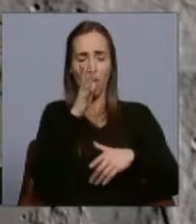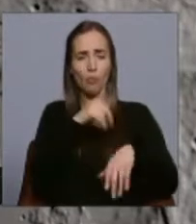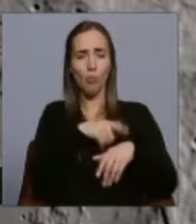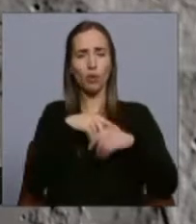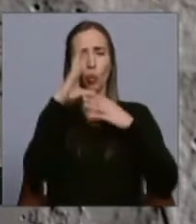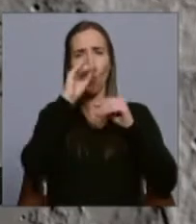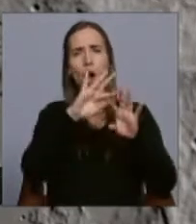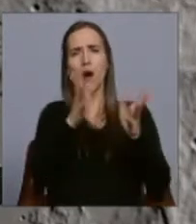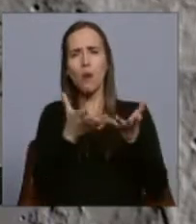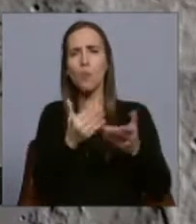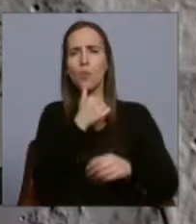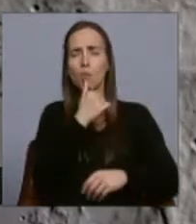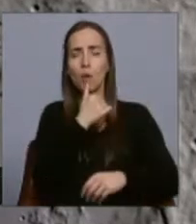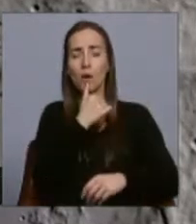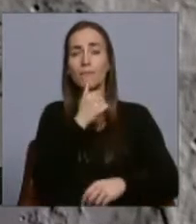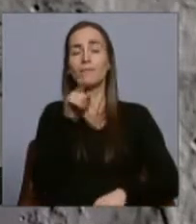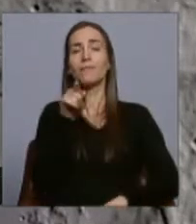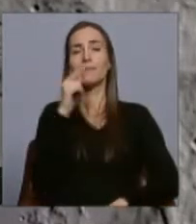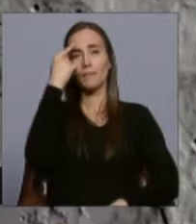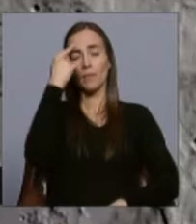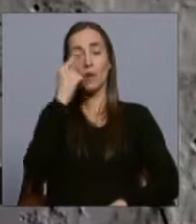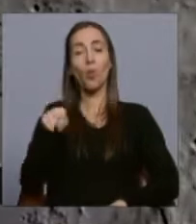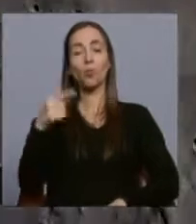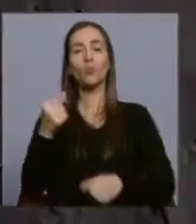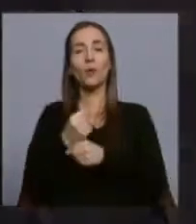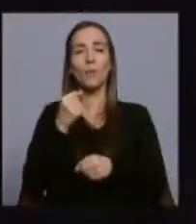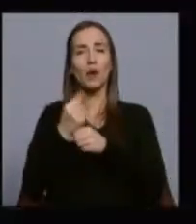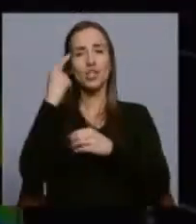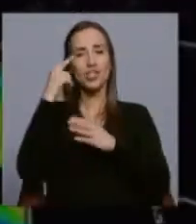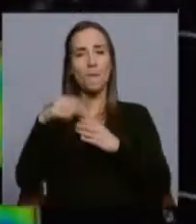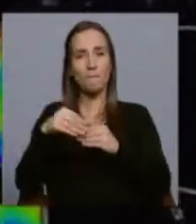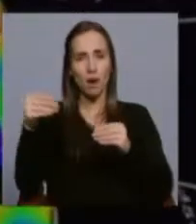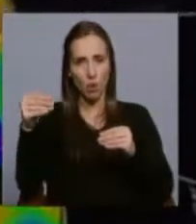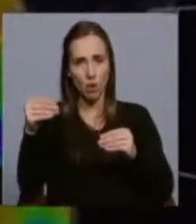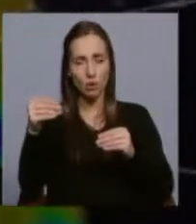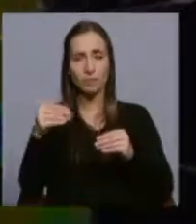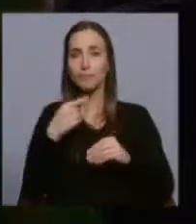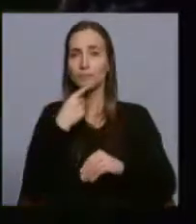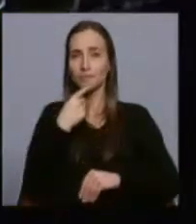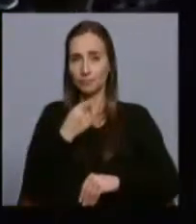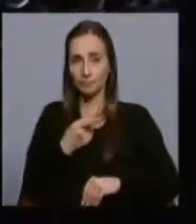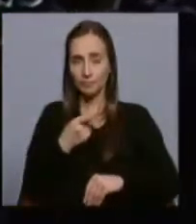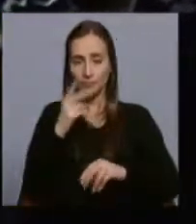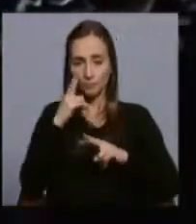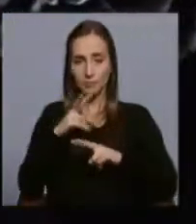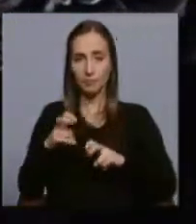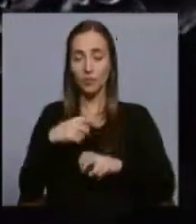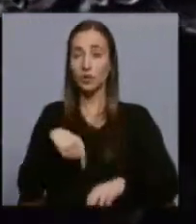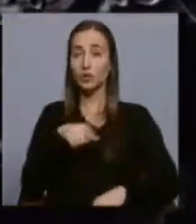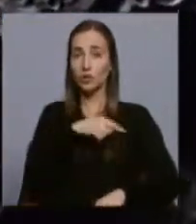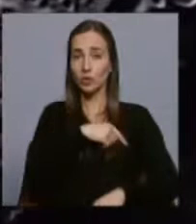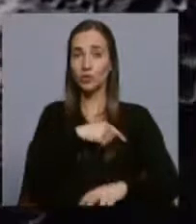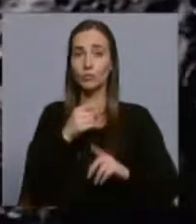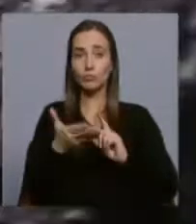cheia? Então vamos à outra missão, à missão japonesa Kagawa, que disse o seguinte: nós conseguimos